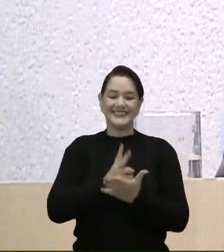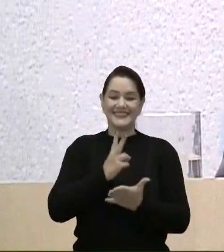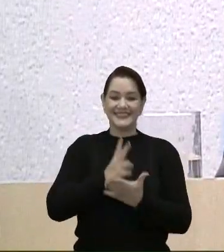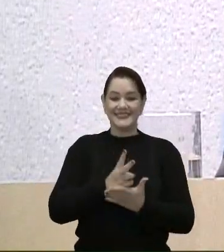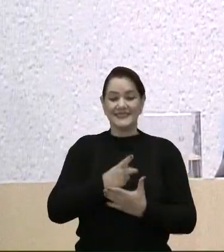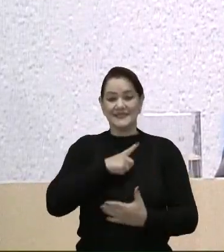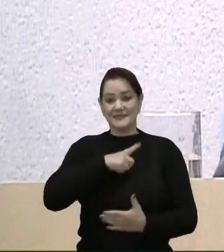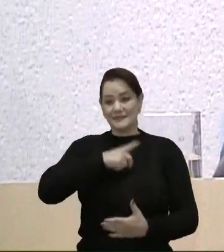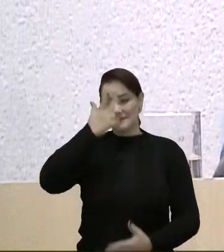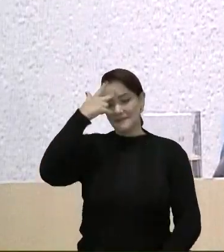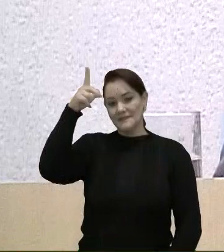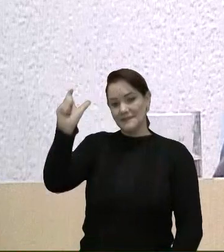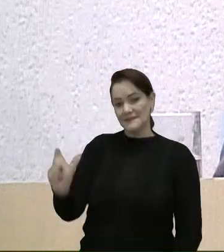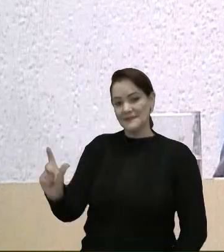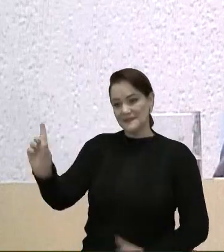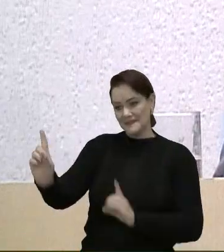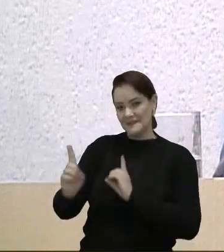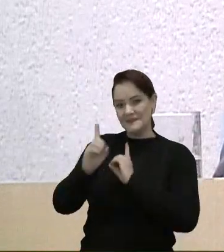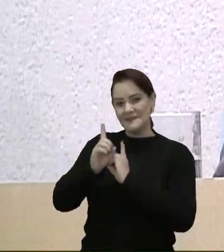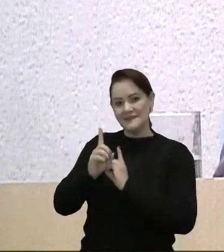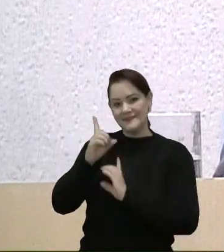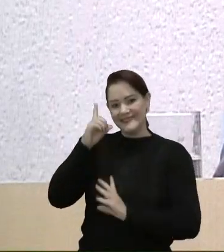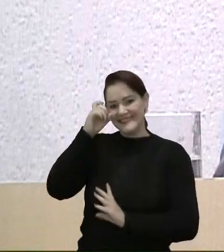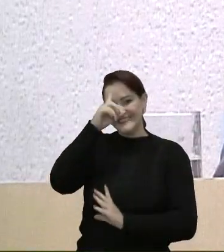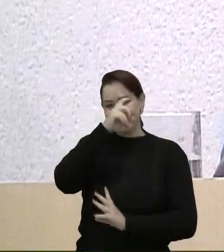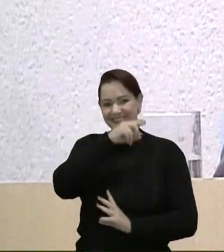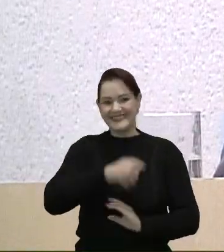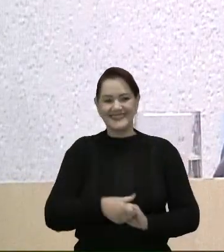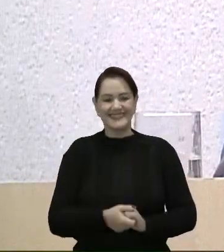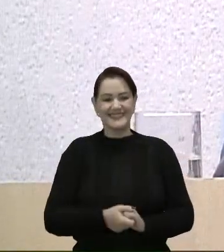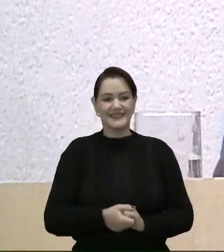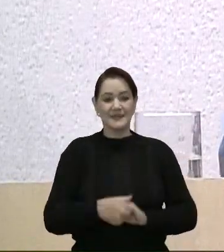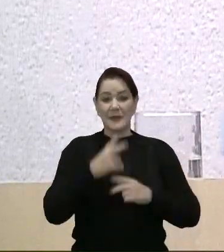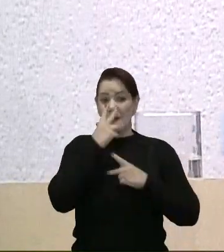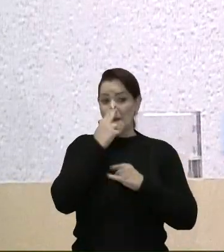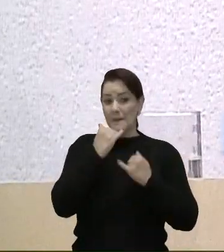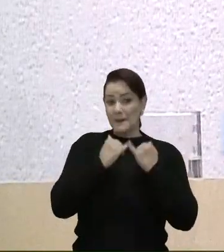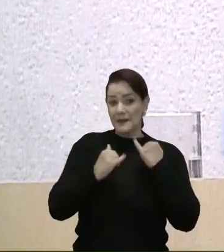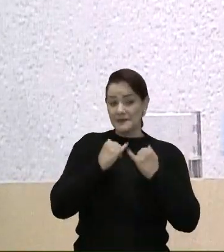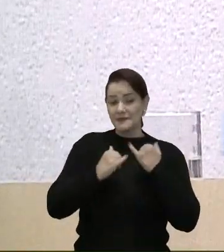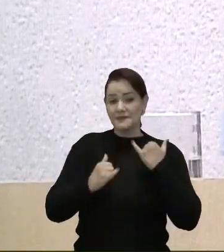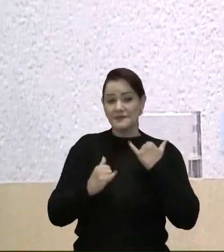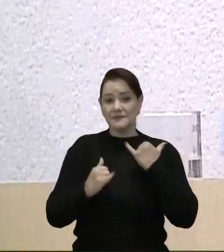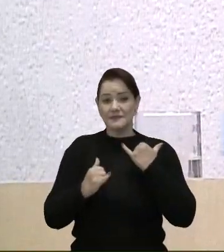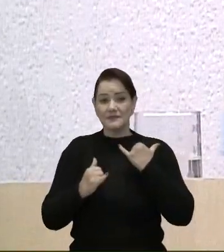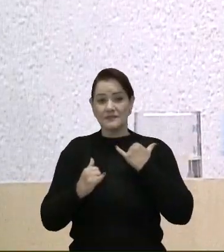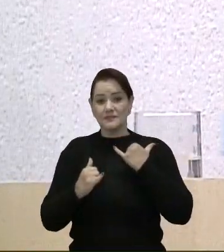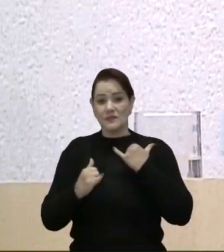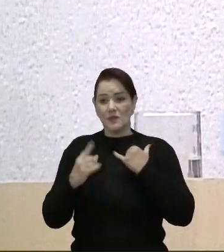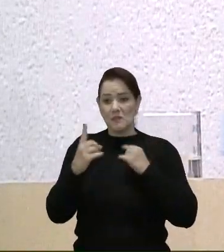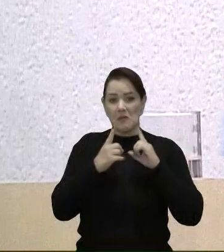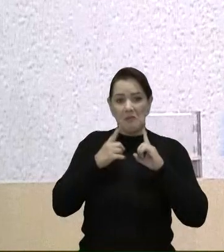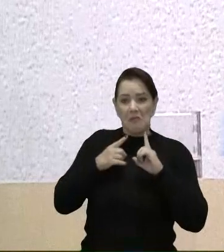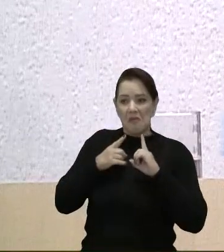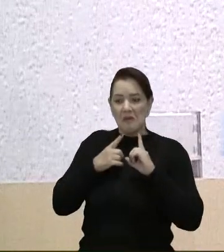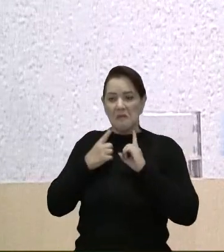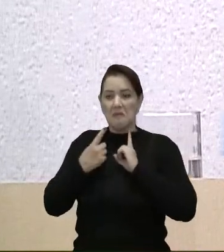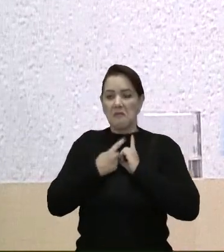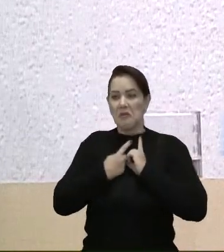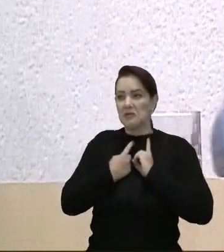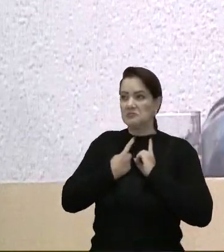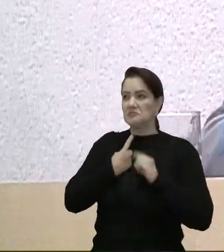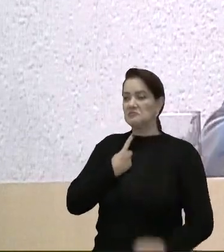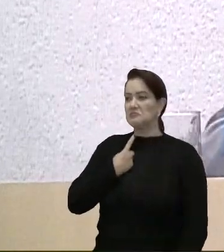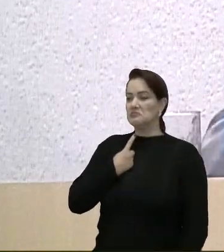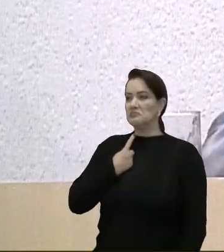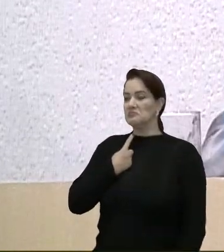né? Que de, às vezes é tão difícil, a gente parece, né, aquela sombra parada em algum lugar, mas tem gente olhando por